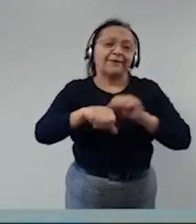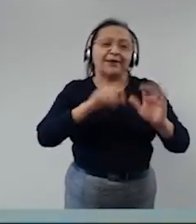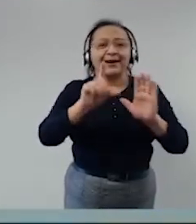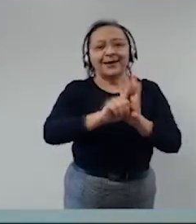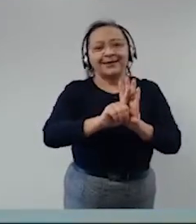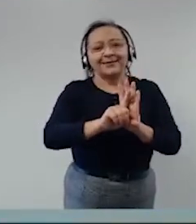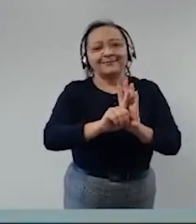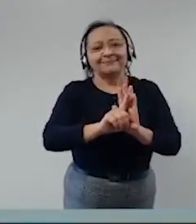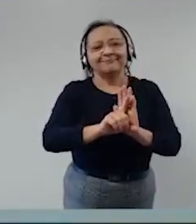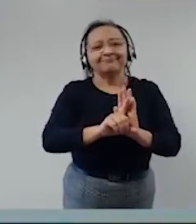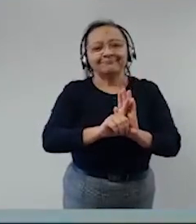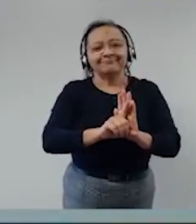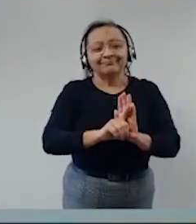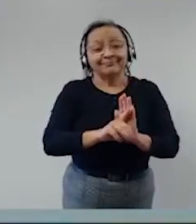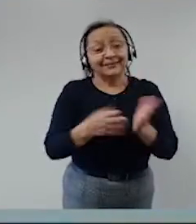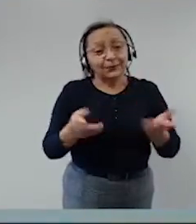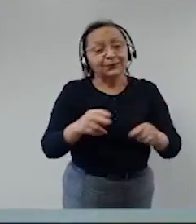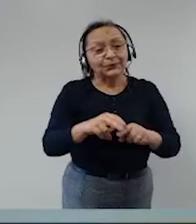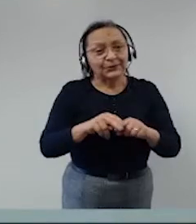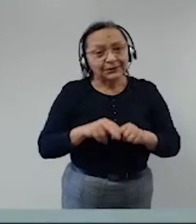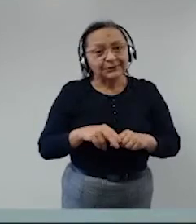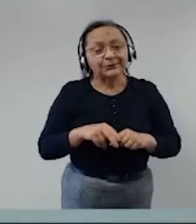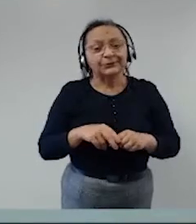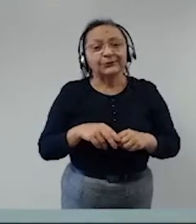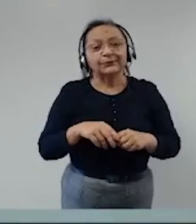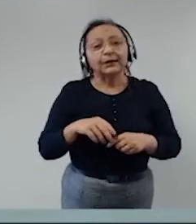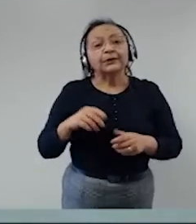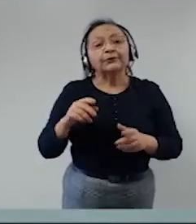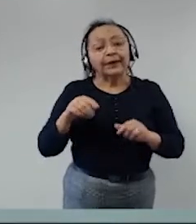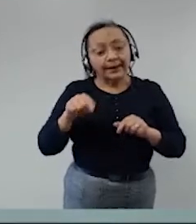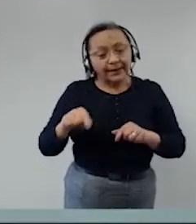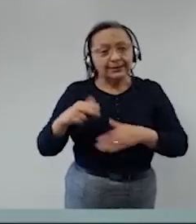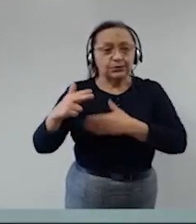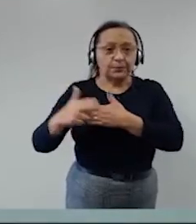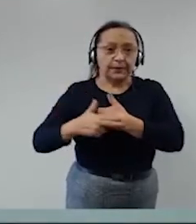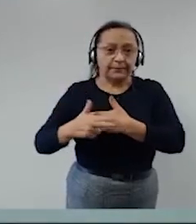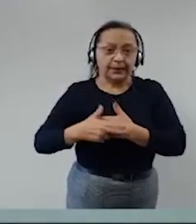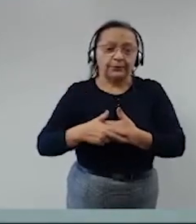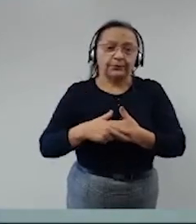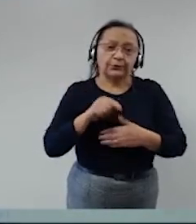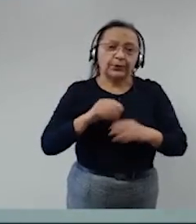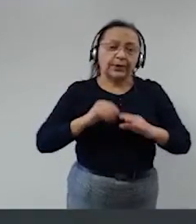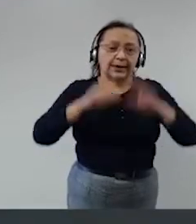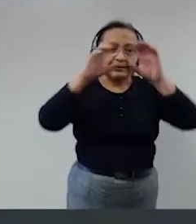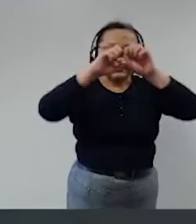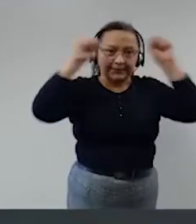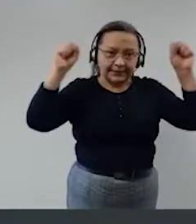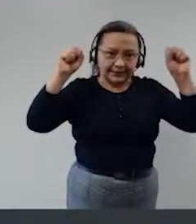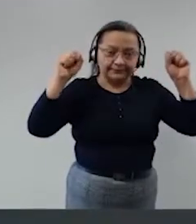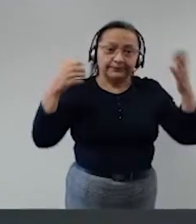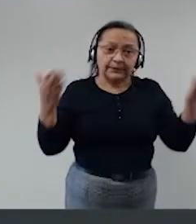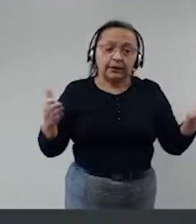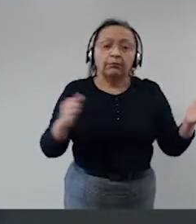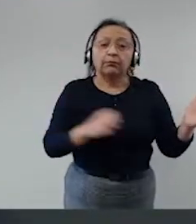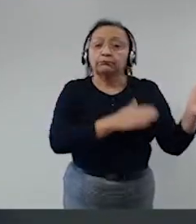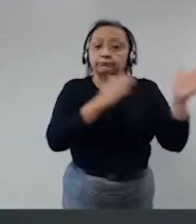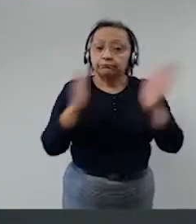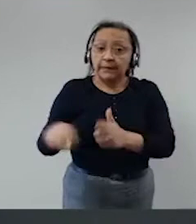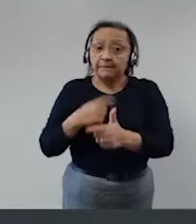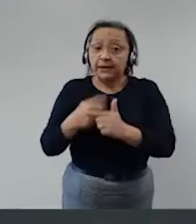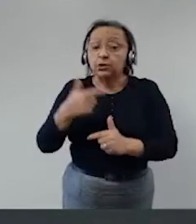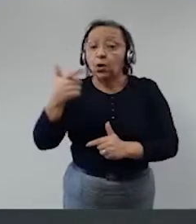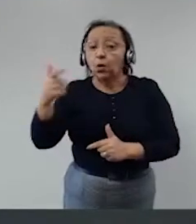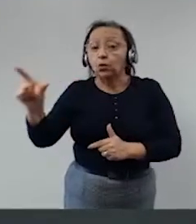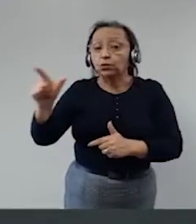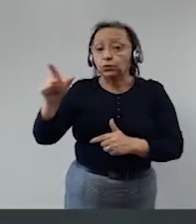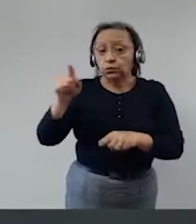lei. Portanto, foi esse o papel do sindicato, do STF. E eu digo mais, um outro papel, também